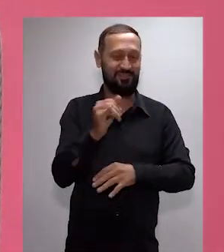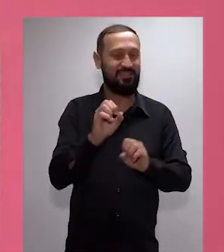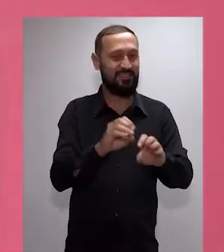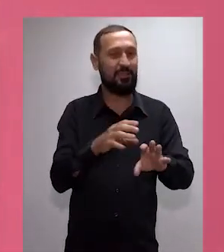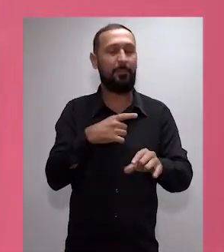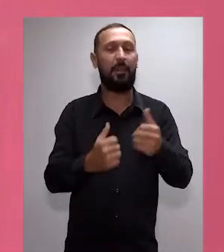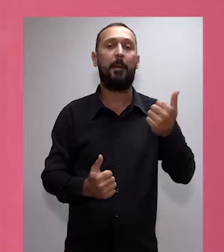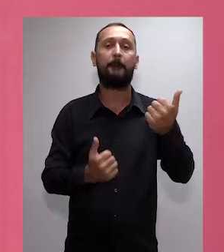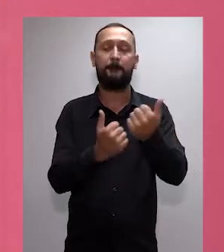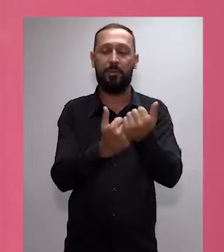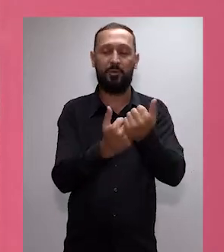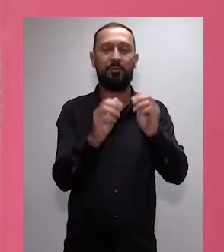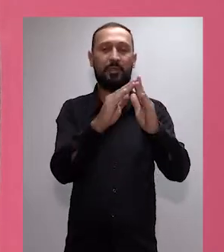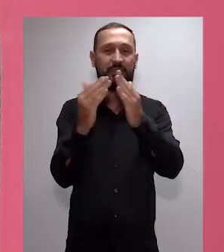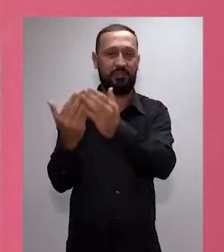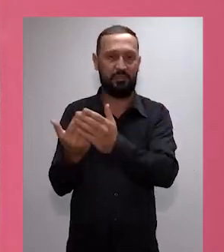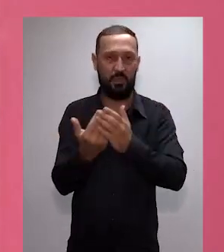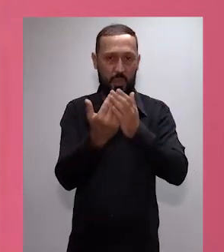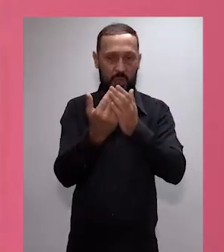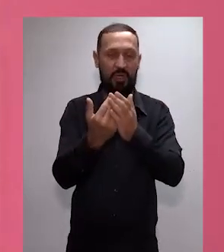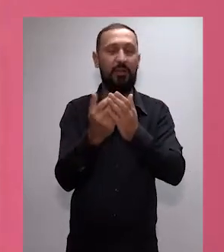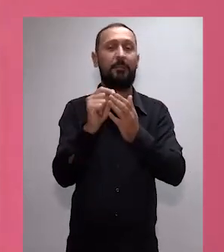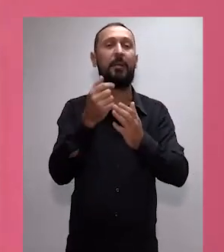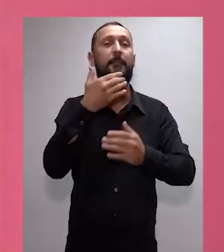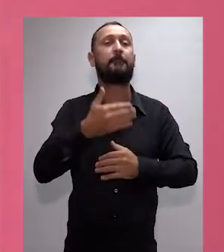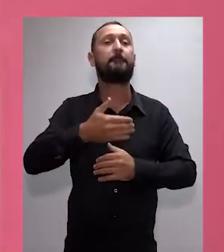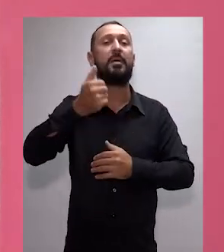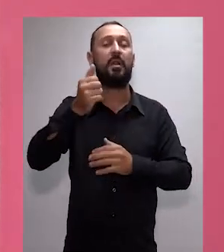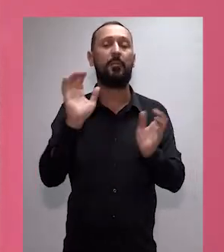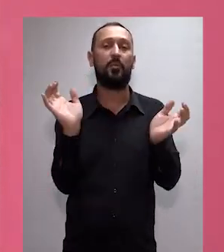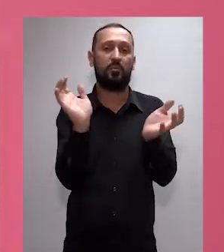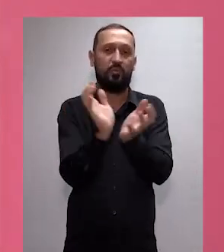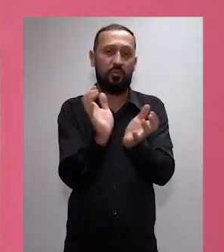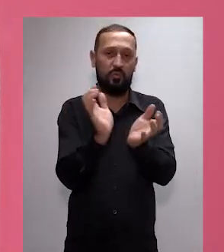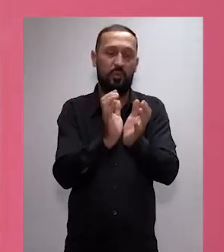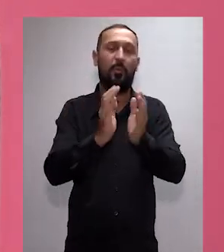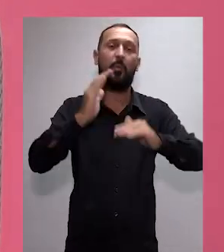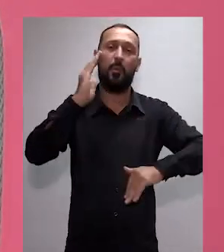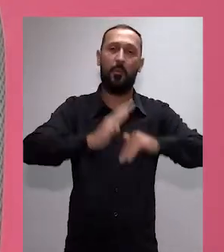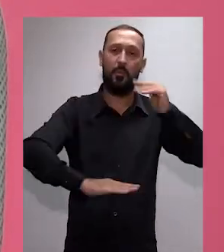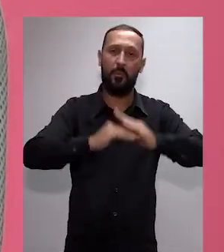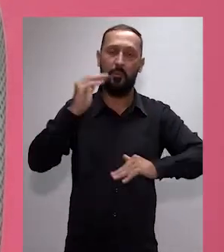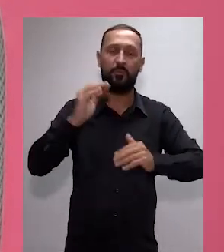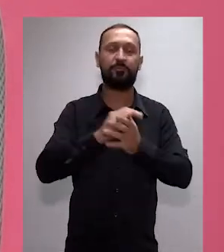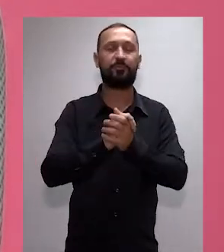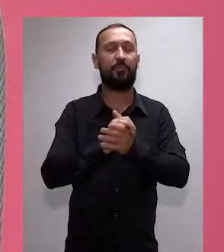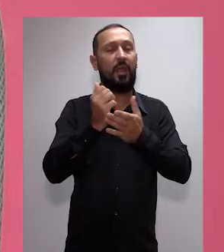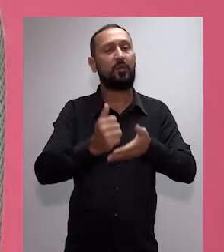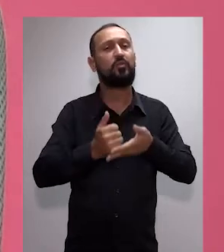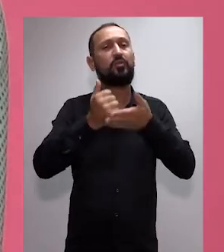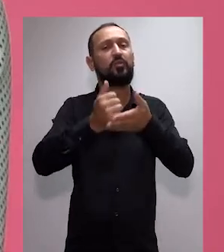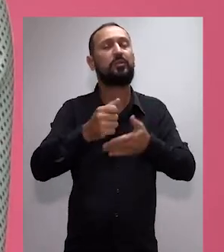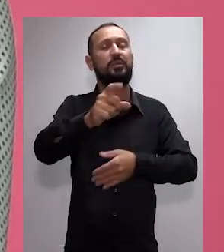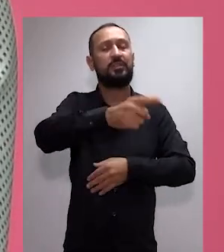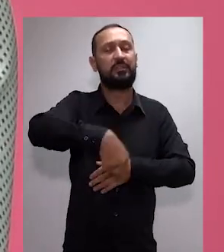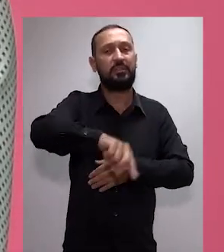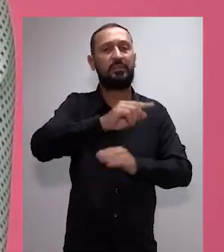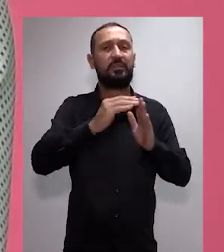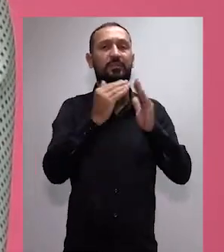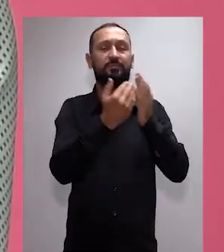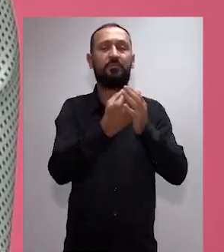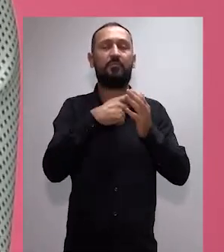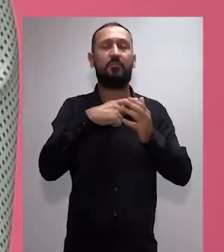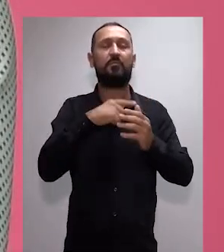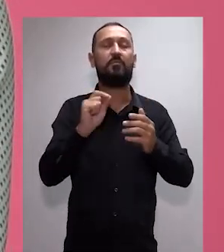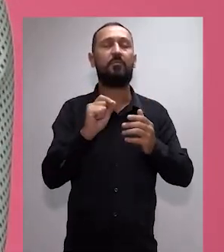um suporte para as autoescolas, fazendo melhorias para a nossa categoria, fazendo com que as autoescolas tenham